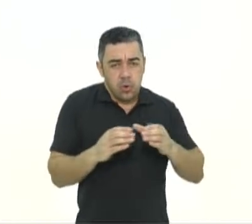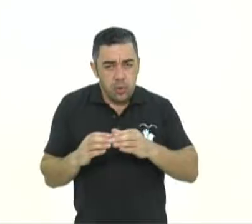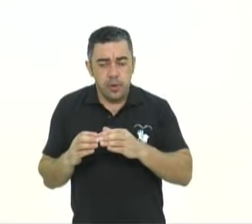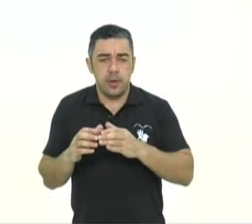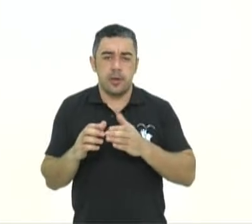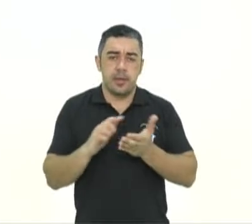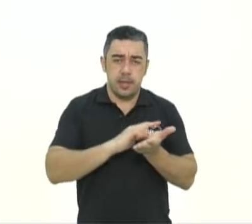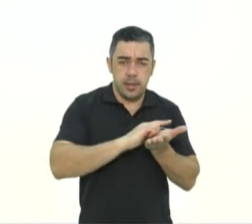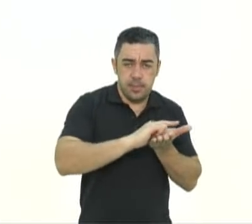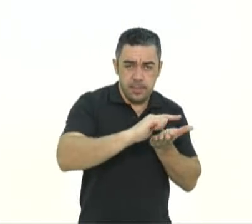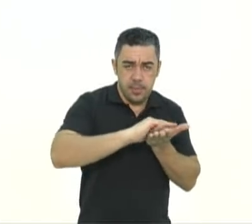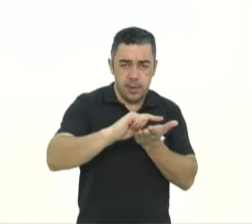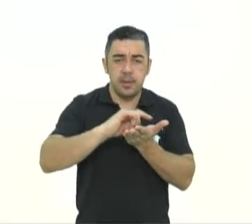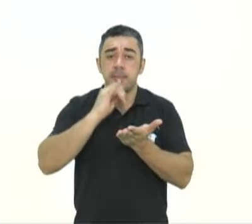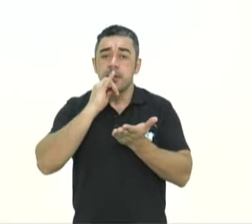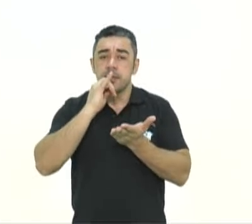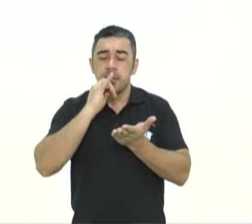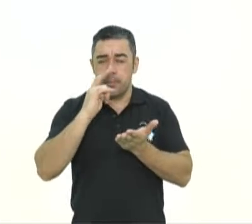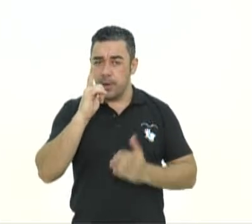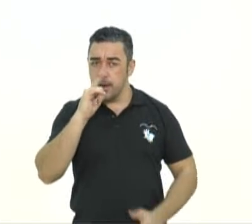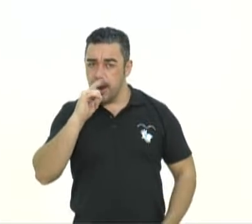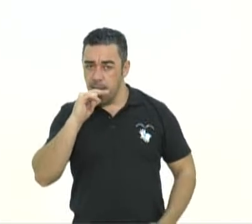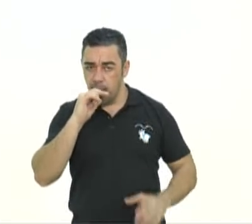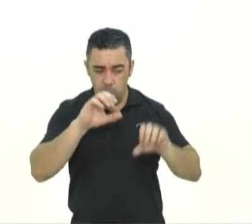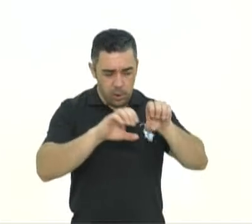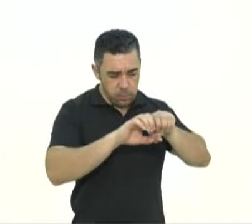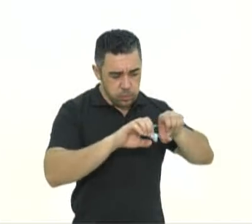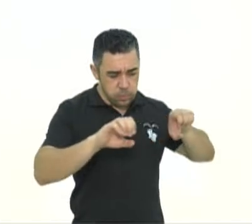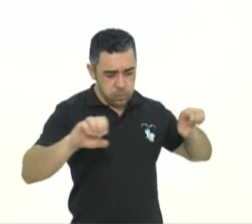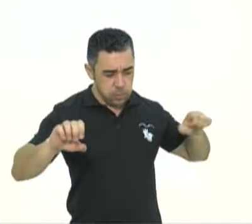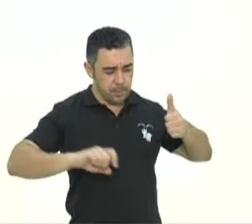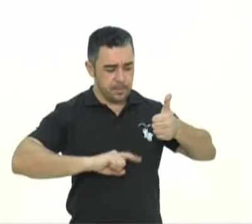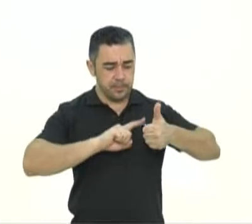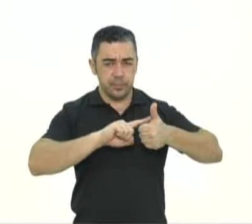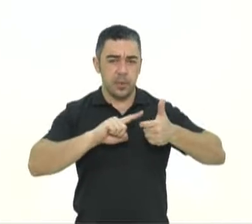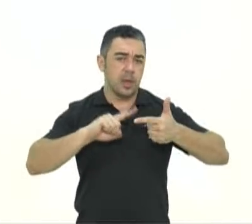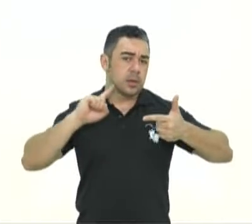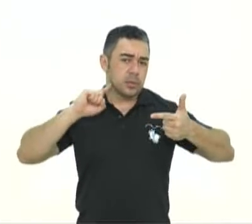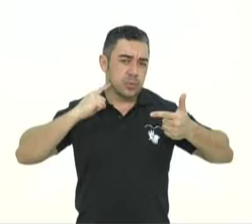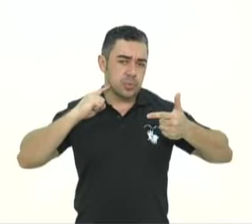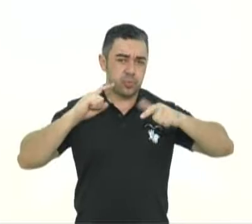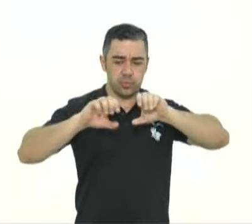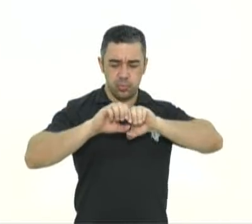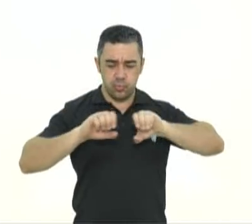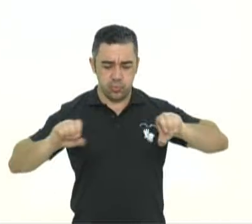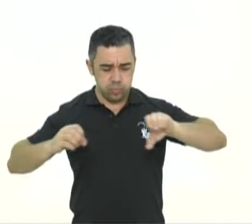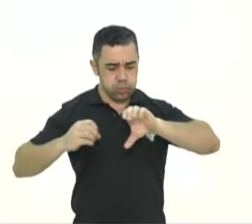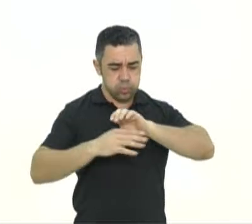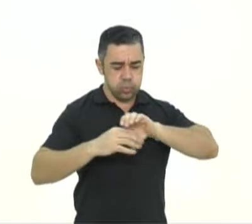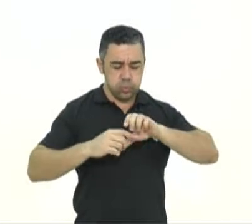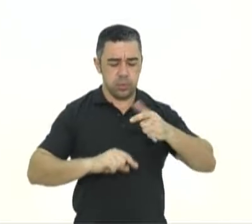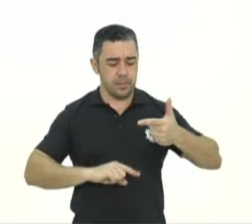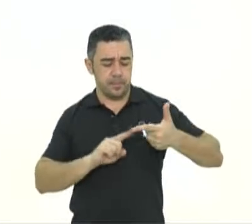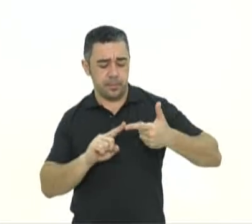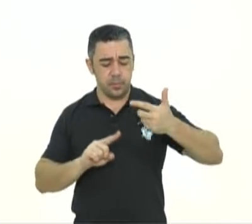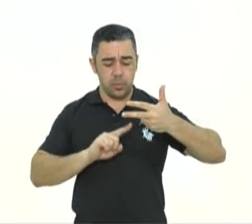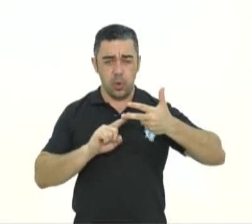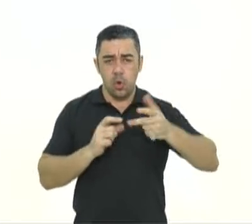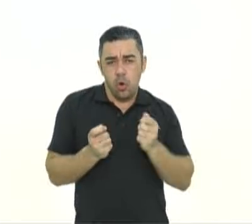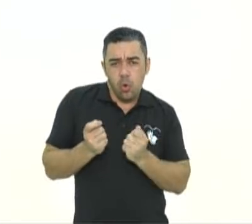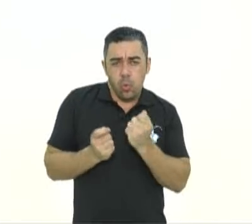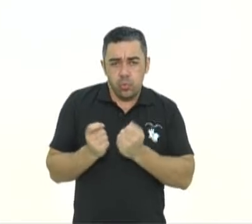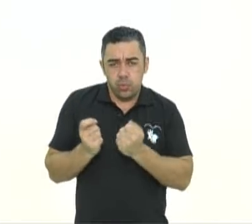higiênicas, como abastecimento de água, rede de esgotos, controle de poluição,